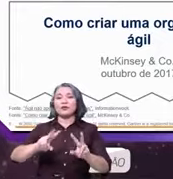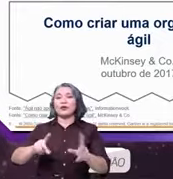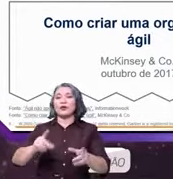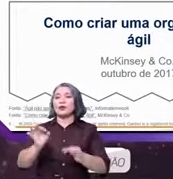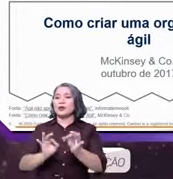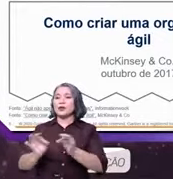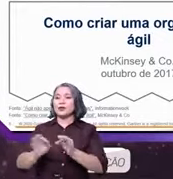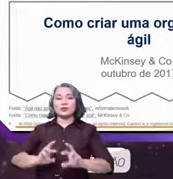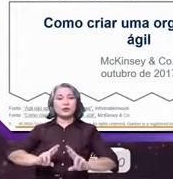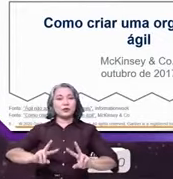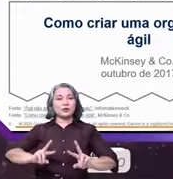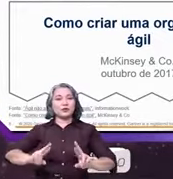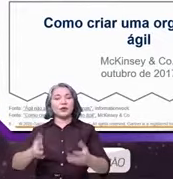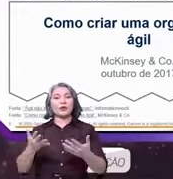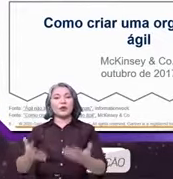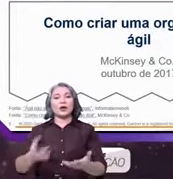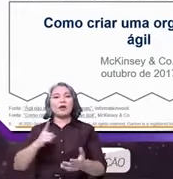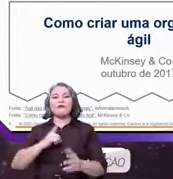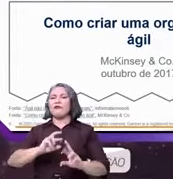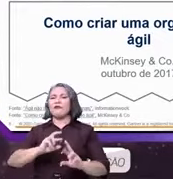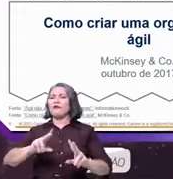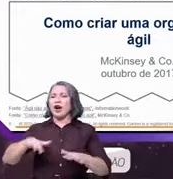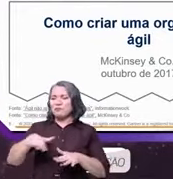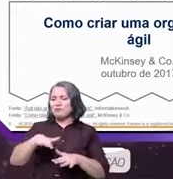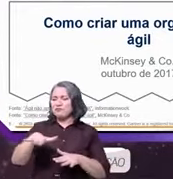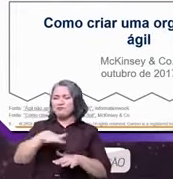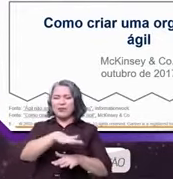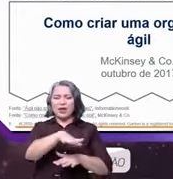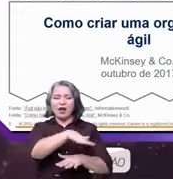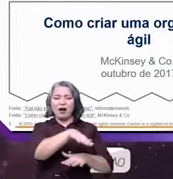diferentes, em várias áreas diferentes da